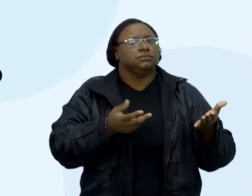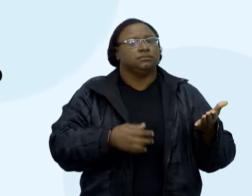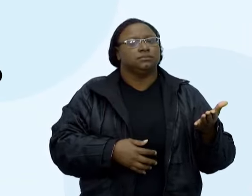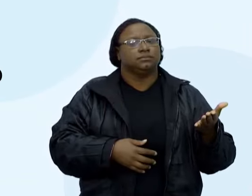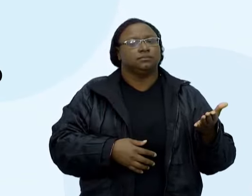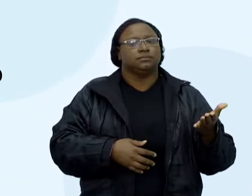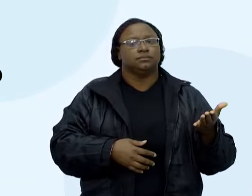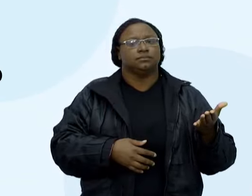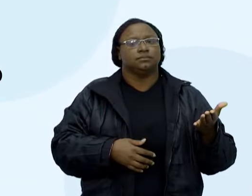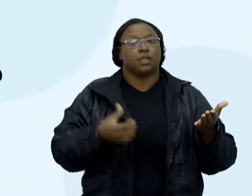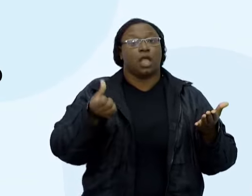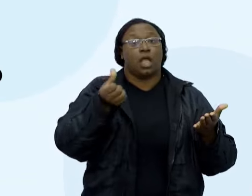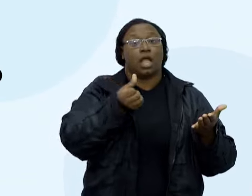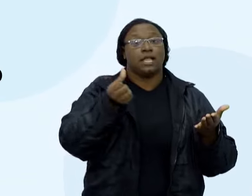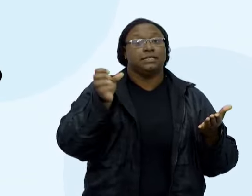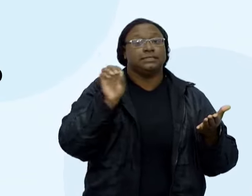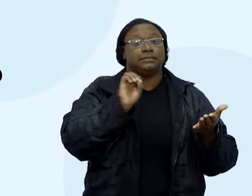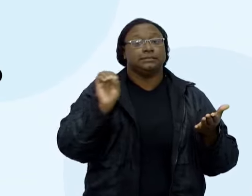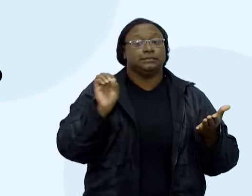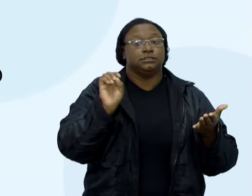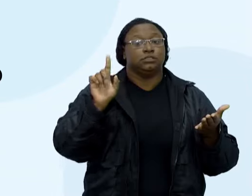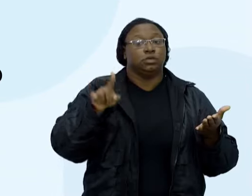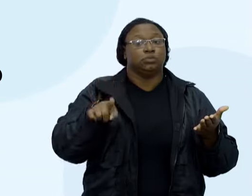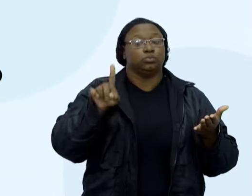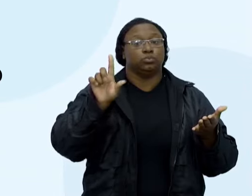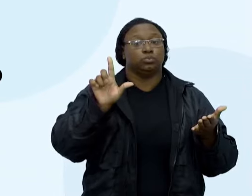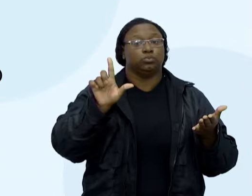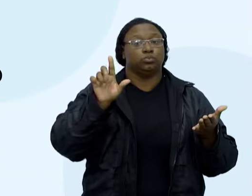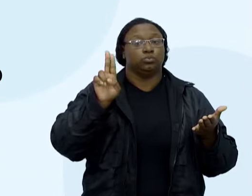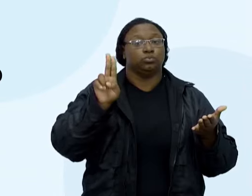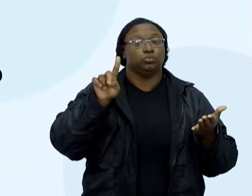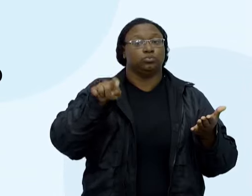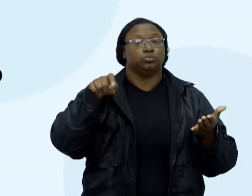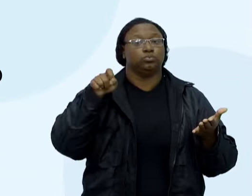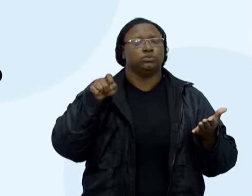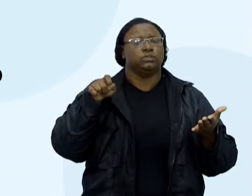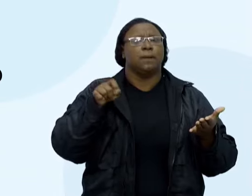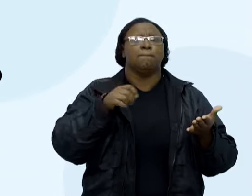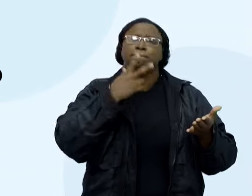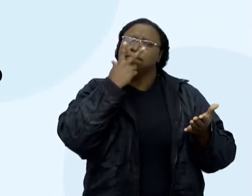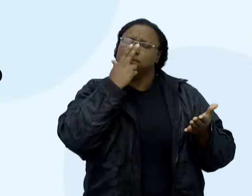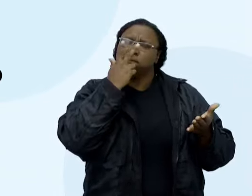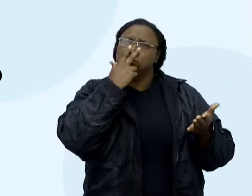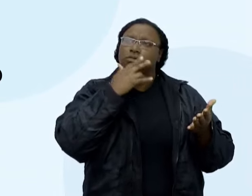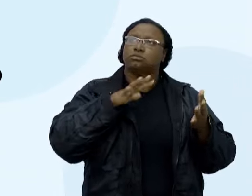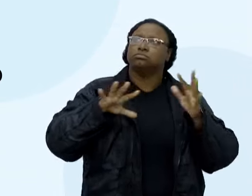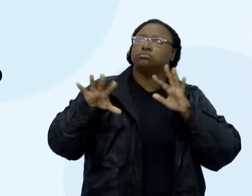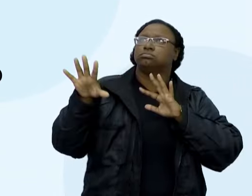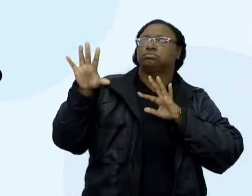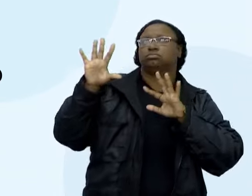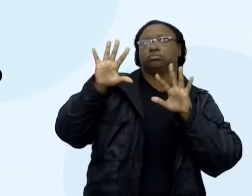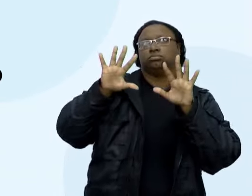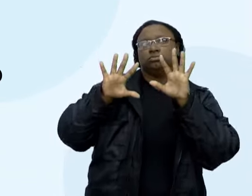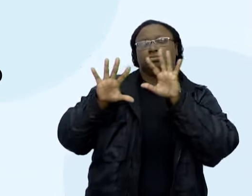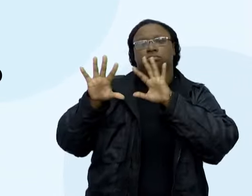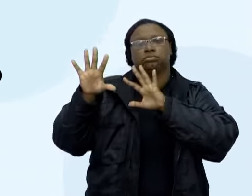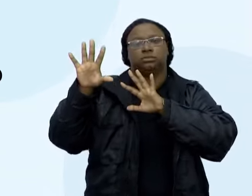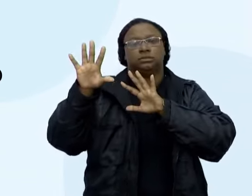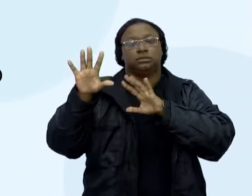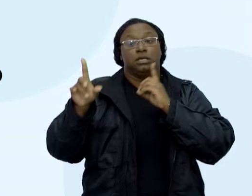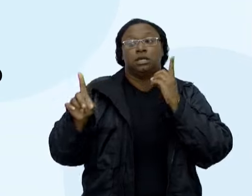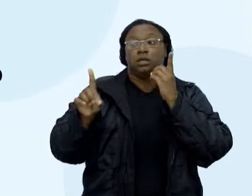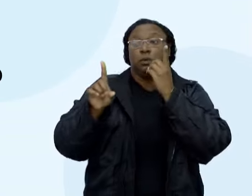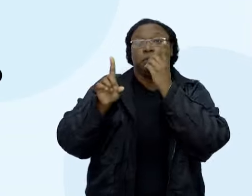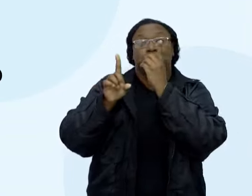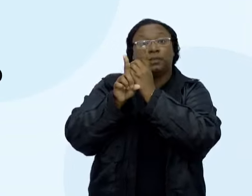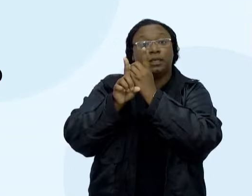parece um pouco flutuante. Quer dizer, eu encontrei alguns